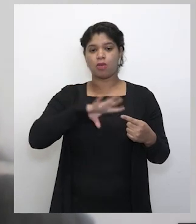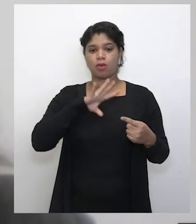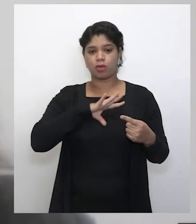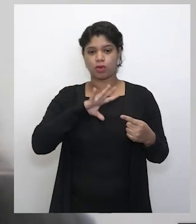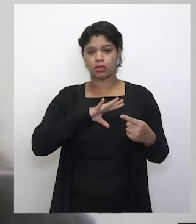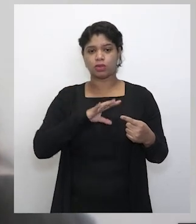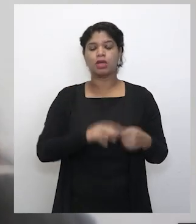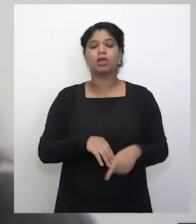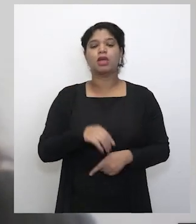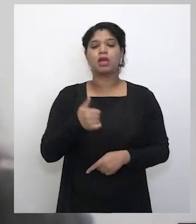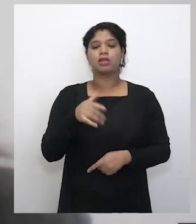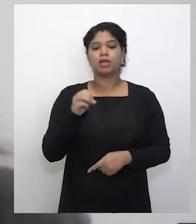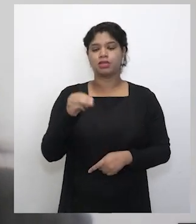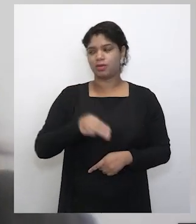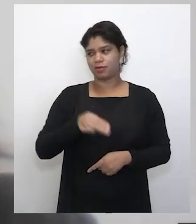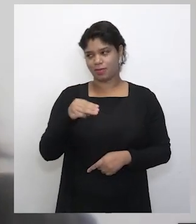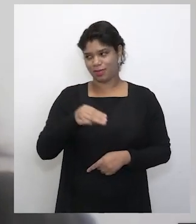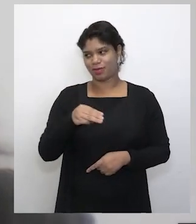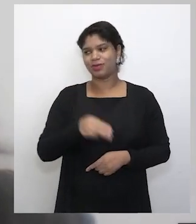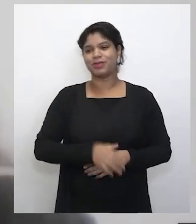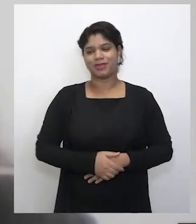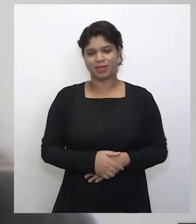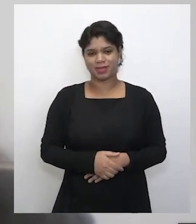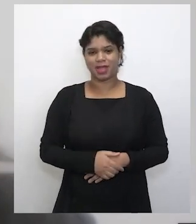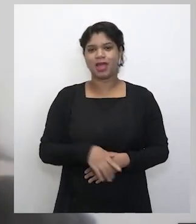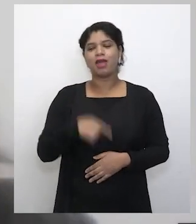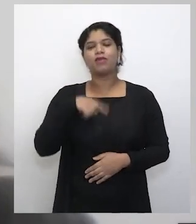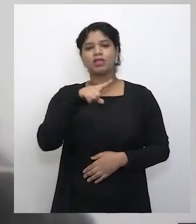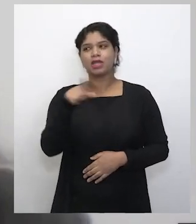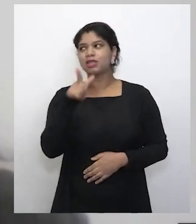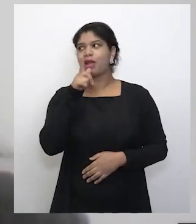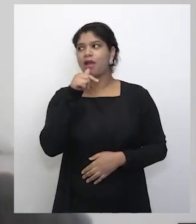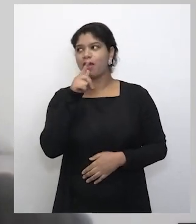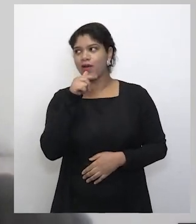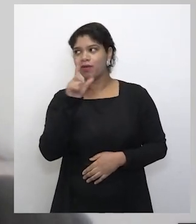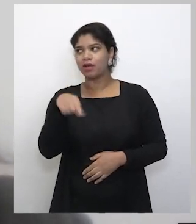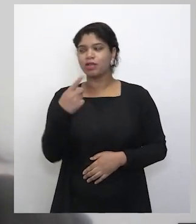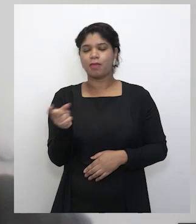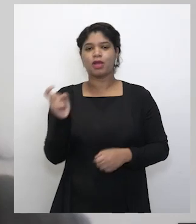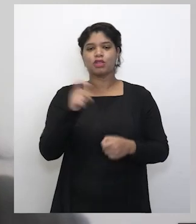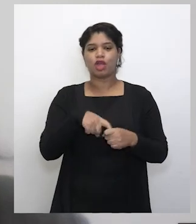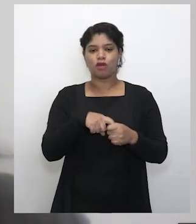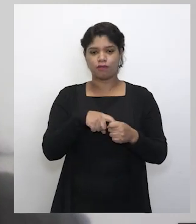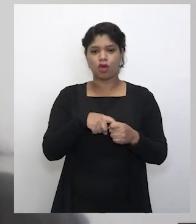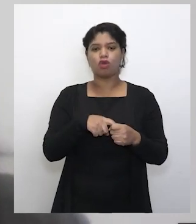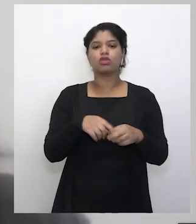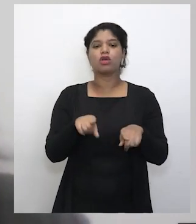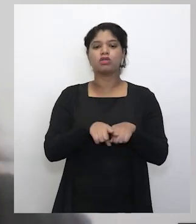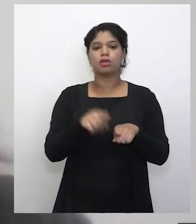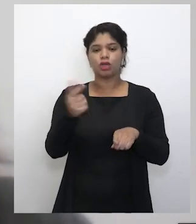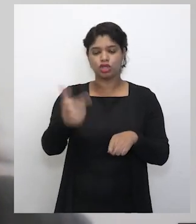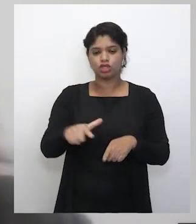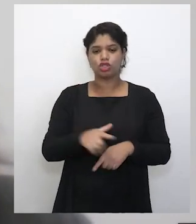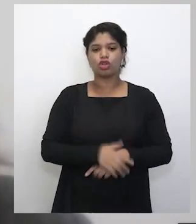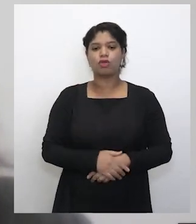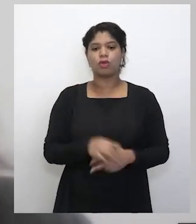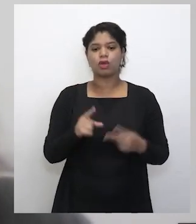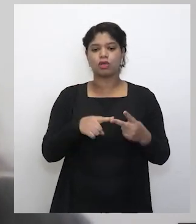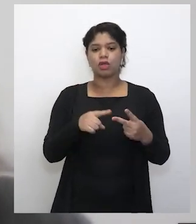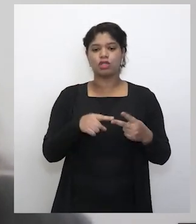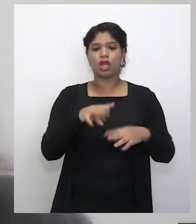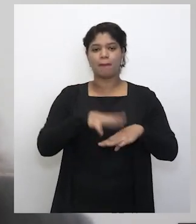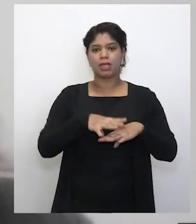10 minutos para tomar uma água e retornaremos depois com a segunda parte